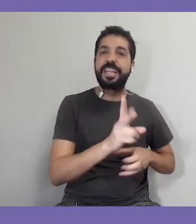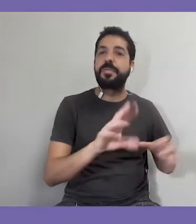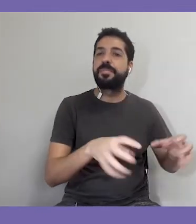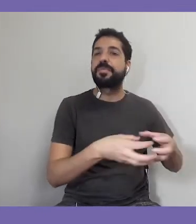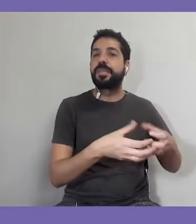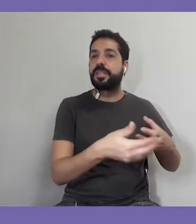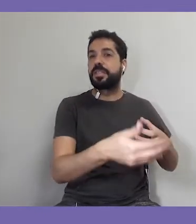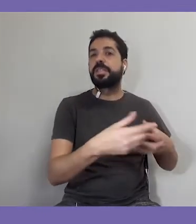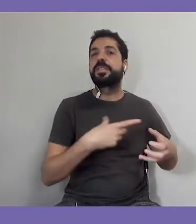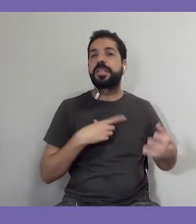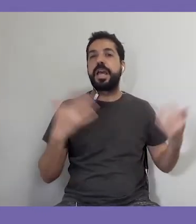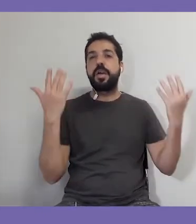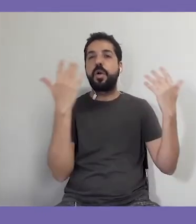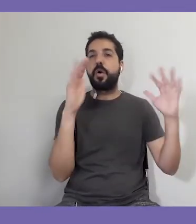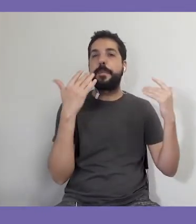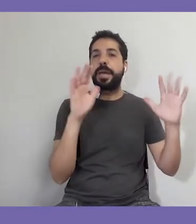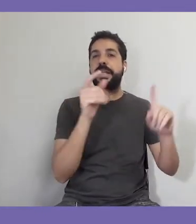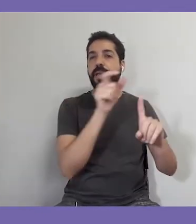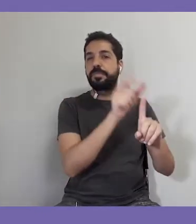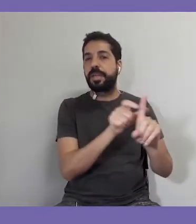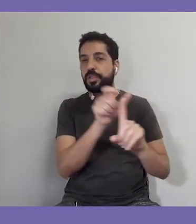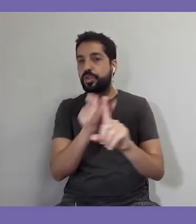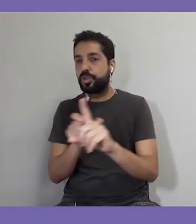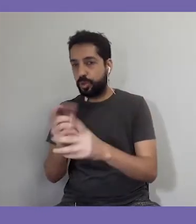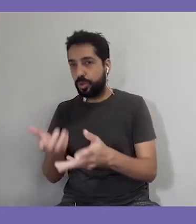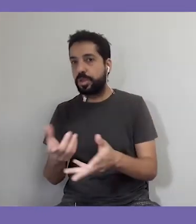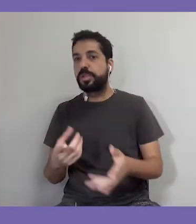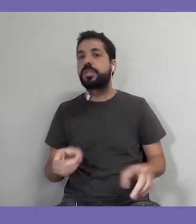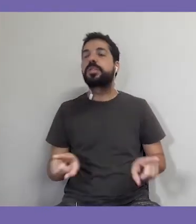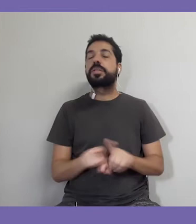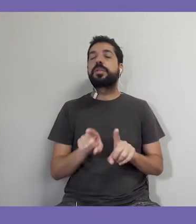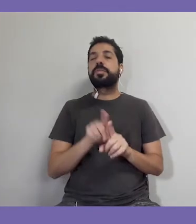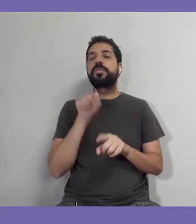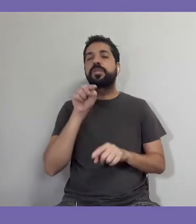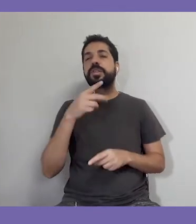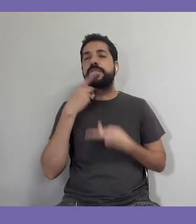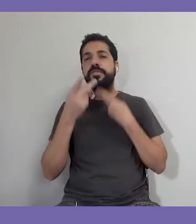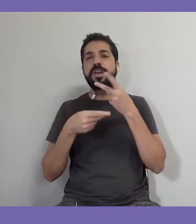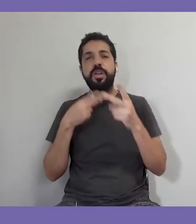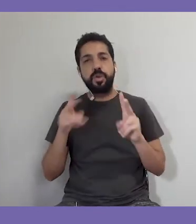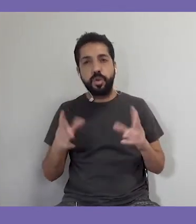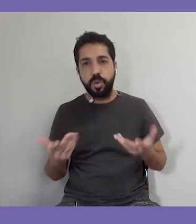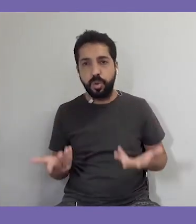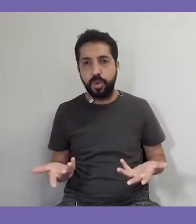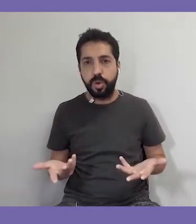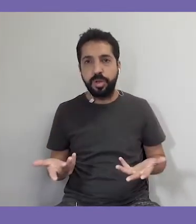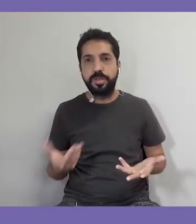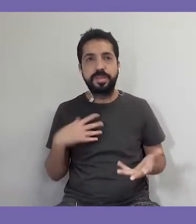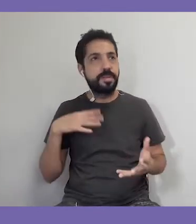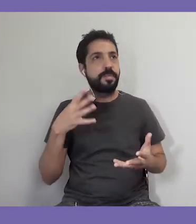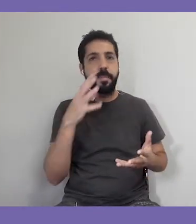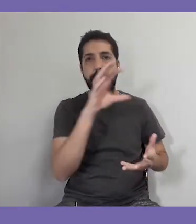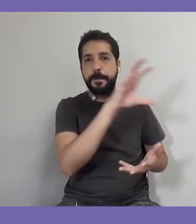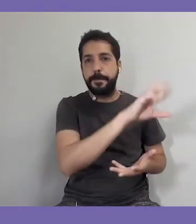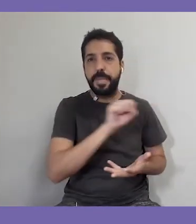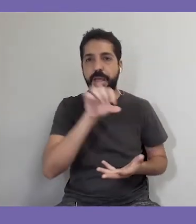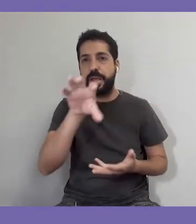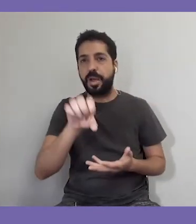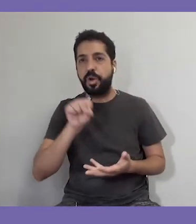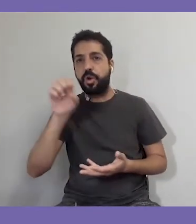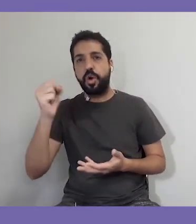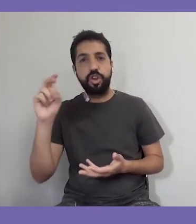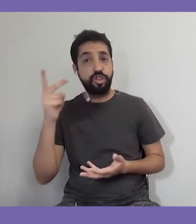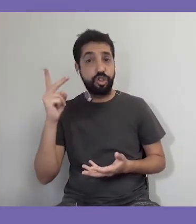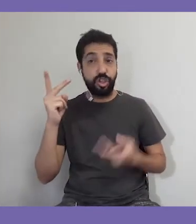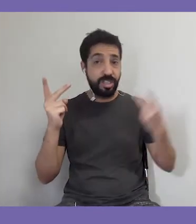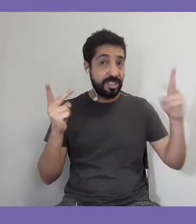personagens homenageados também, né? E agora, a partir disso que você falou que você colheu relatos que não